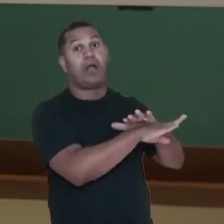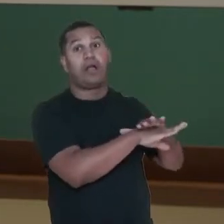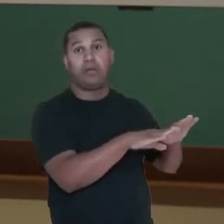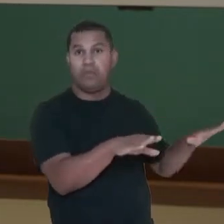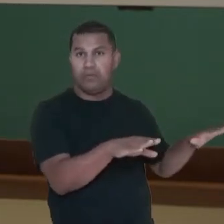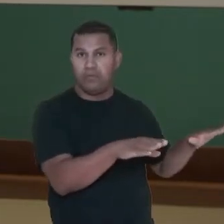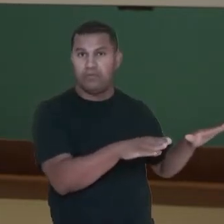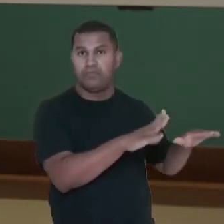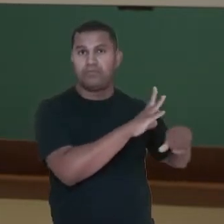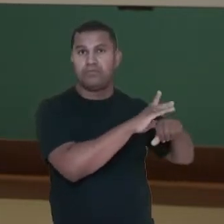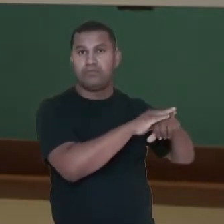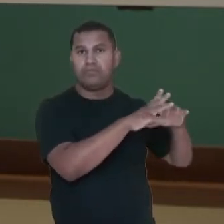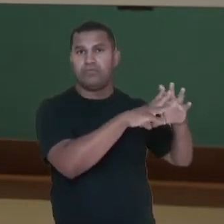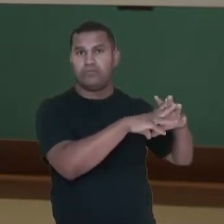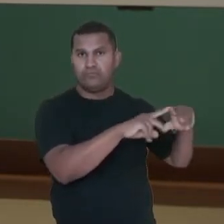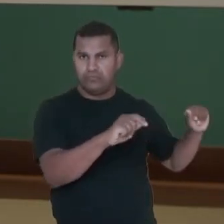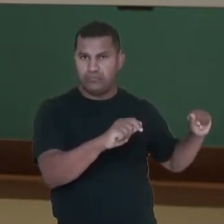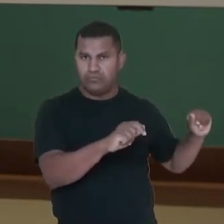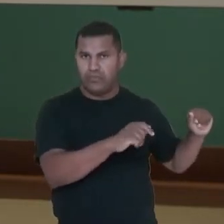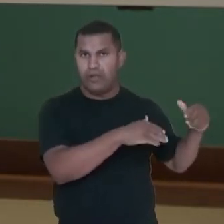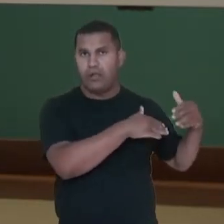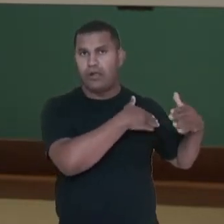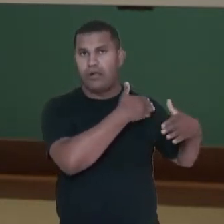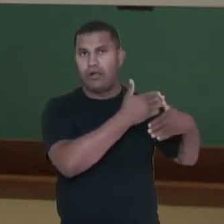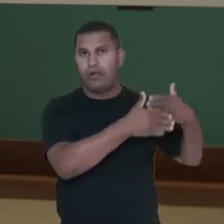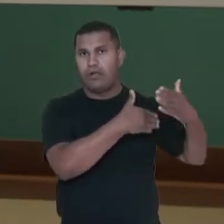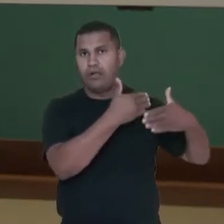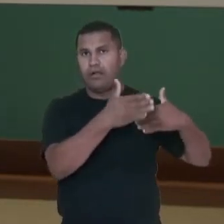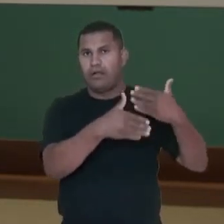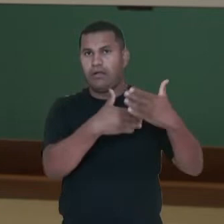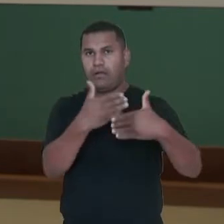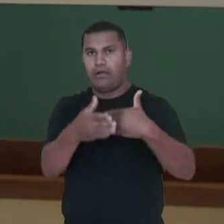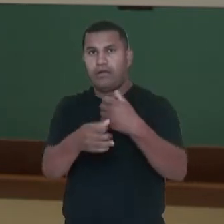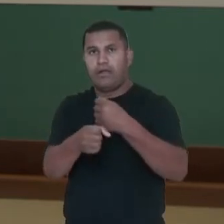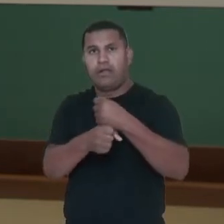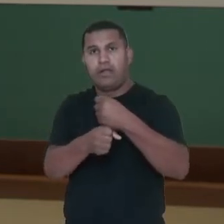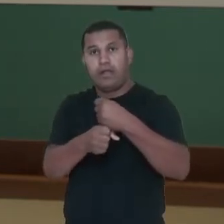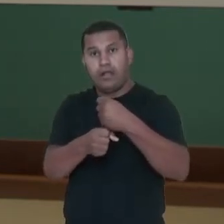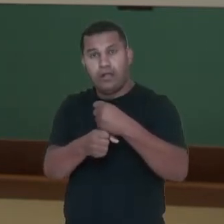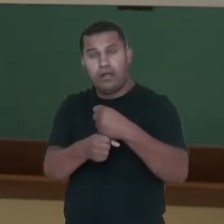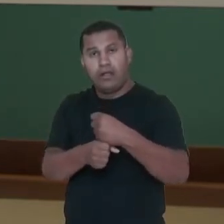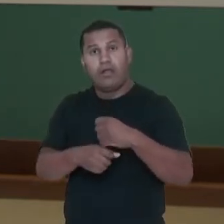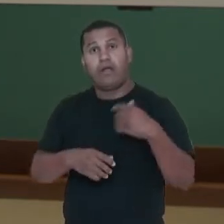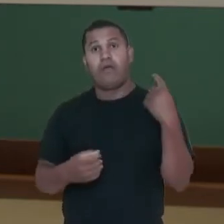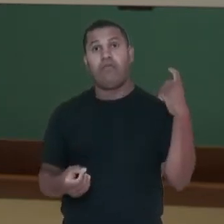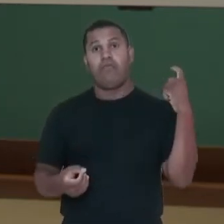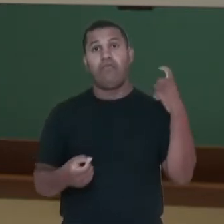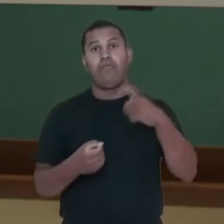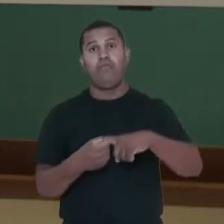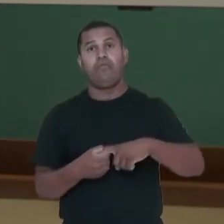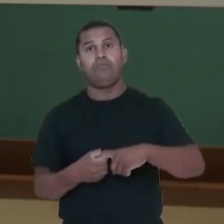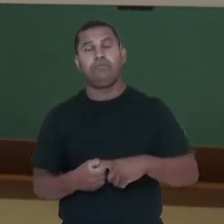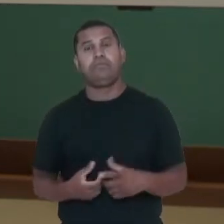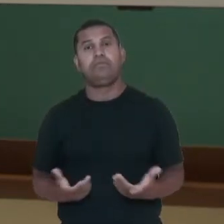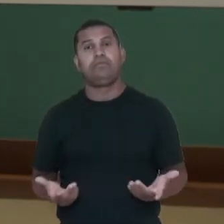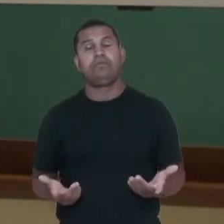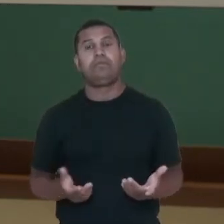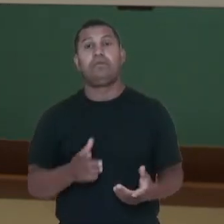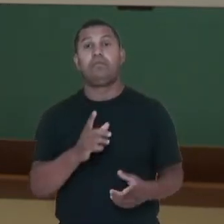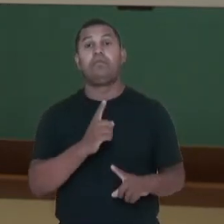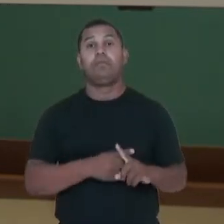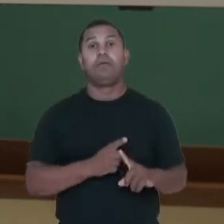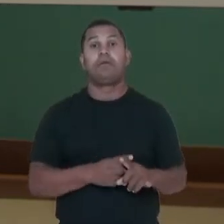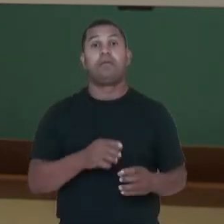por algum motivo, ela reemerge, ela volta a ter casos. Então, após um declínio, há surgimento de